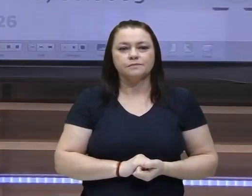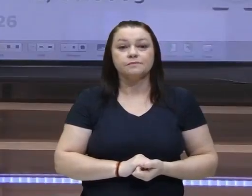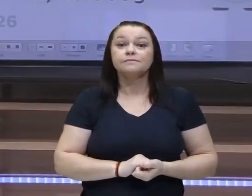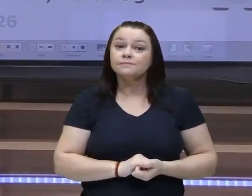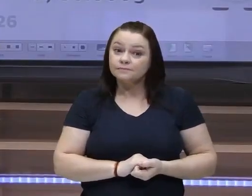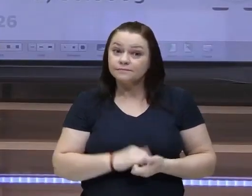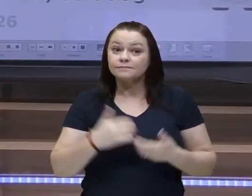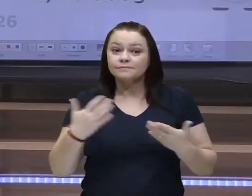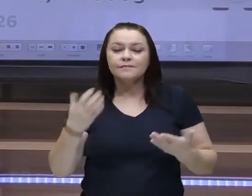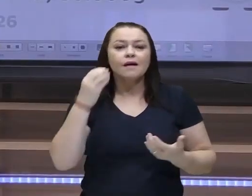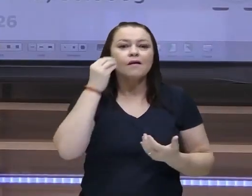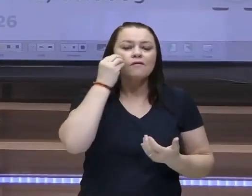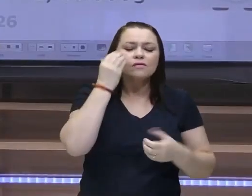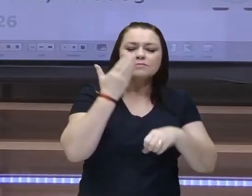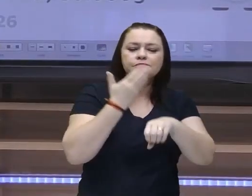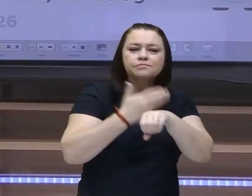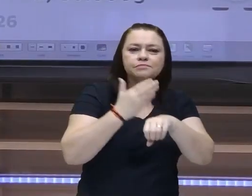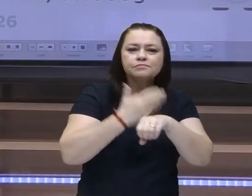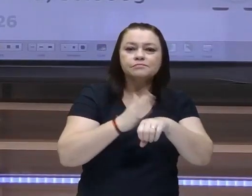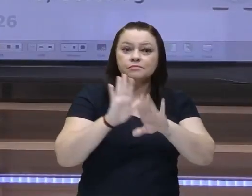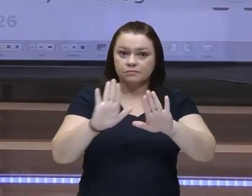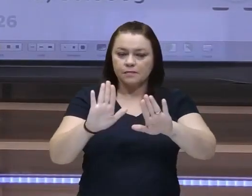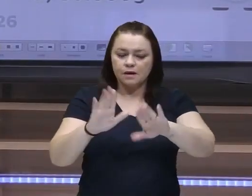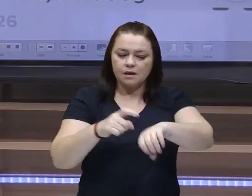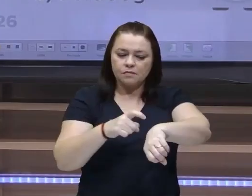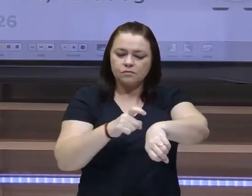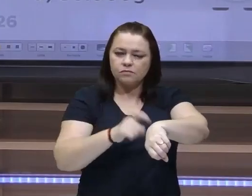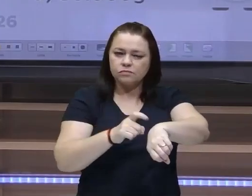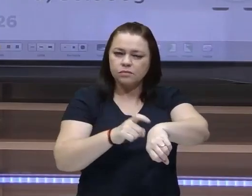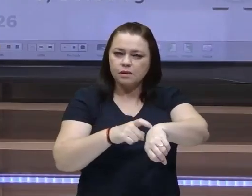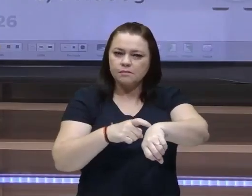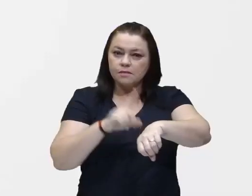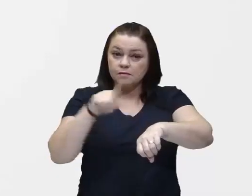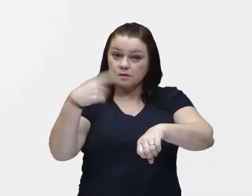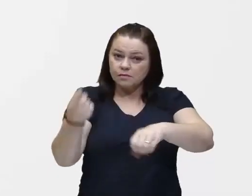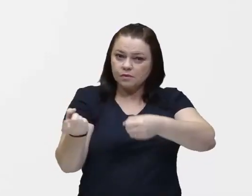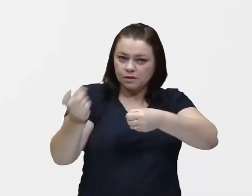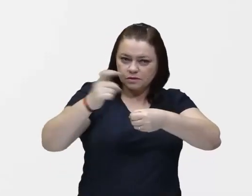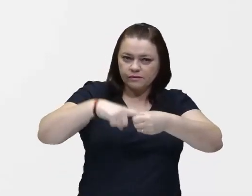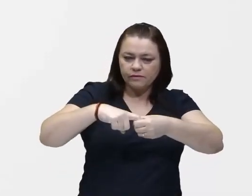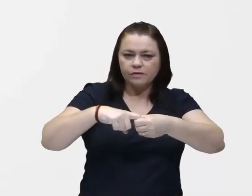Então, vimos aí exercitando. Vou dar o tempinho para vocês. Daqui a pouco nós voltamos.